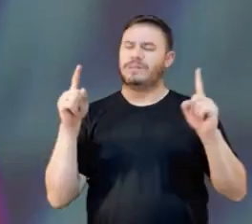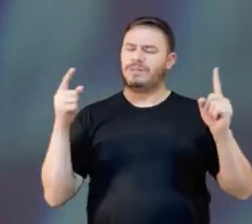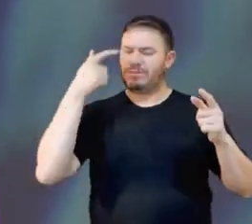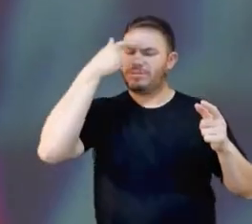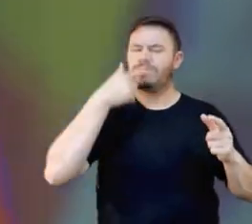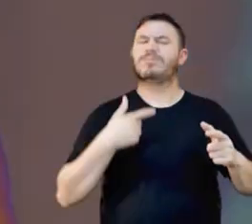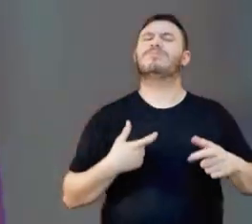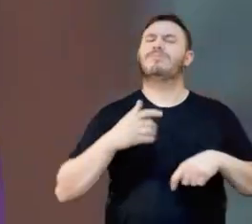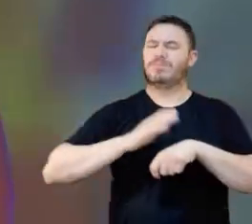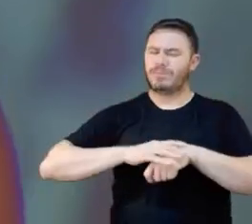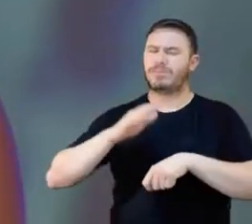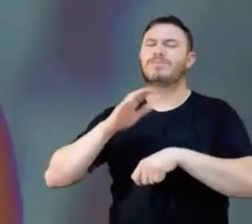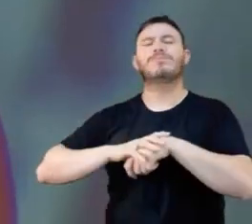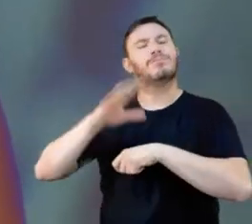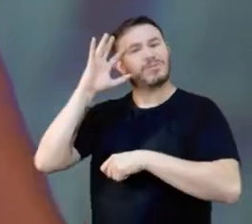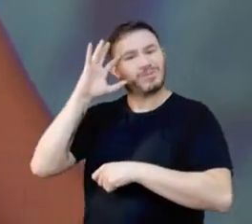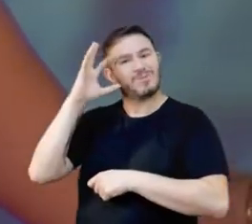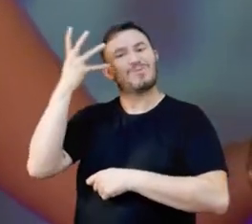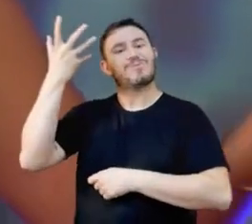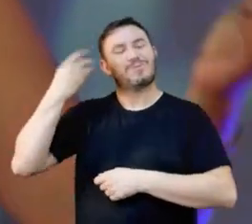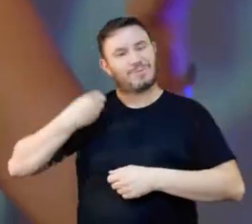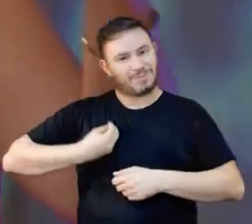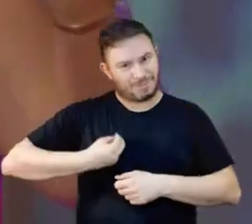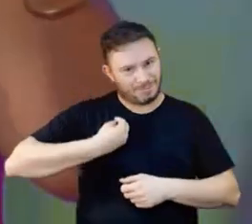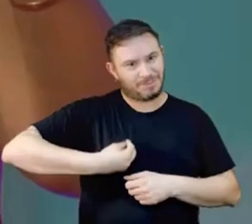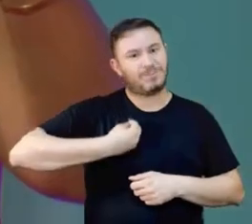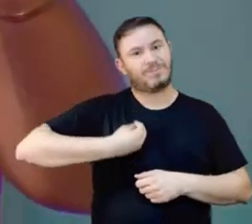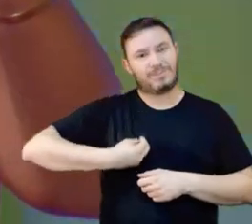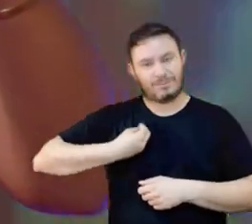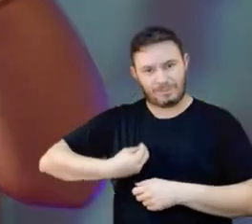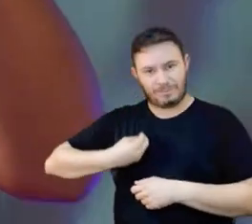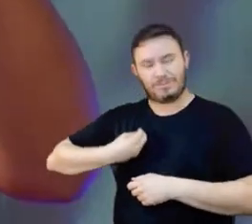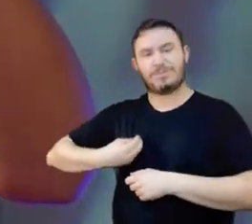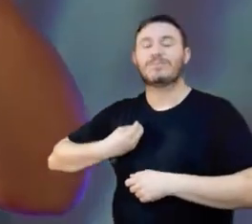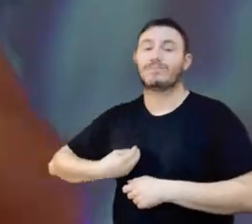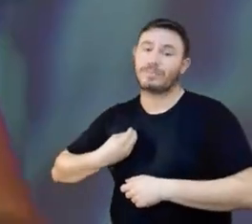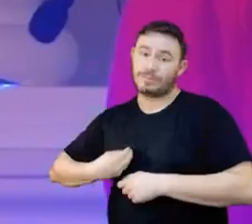sozinho, deixem que eu decido a minha vida.